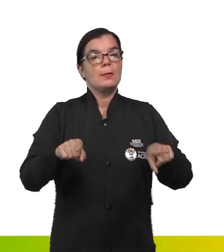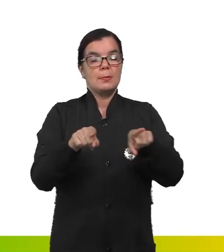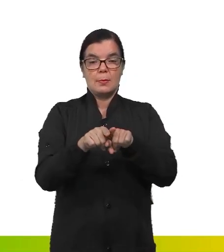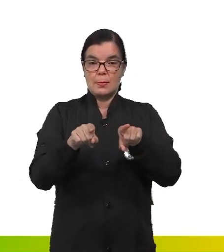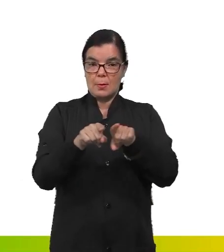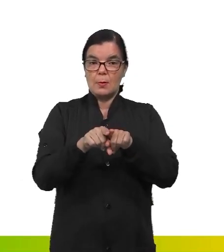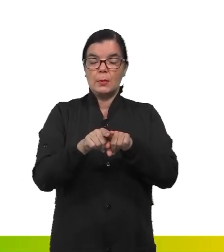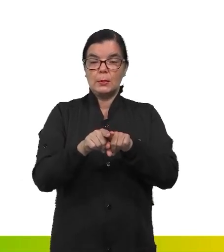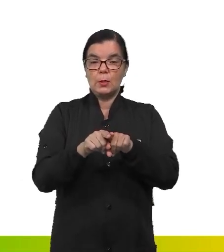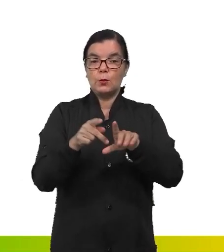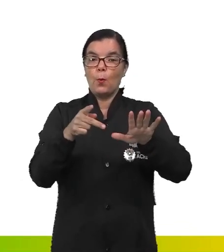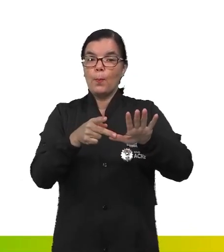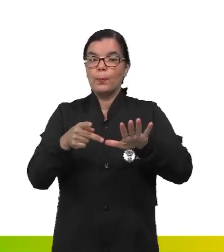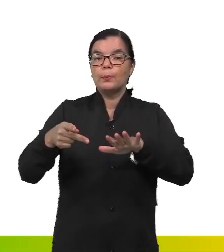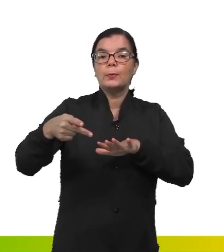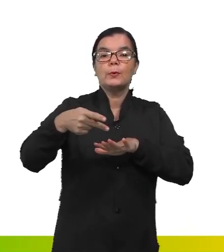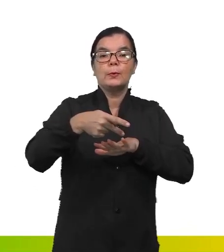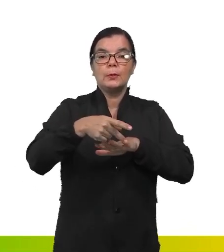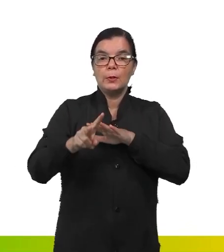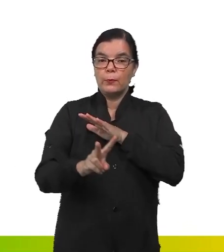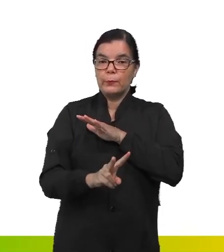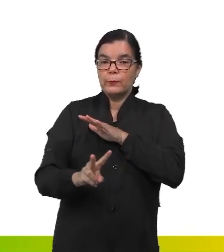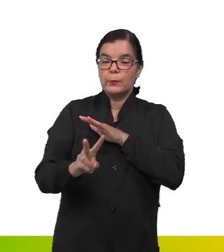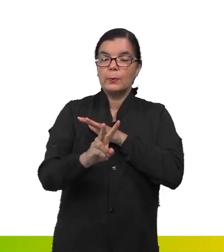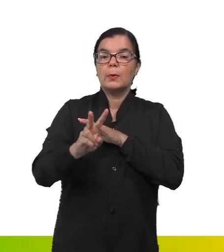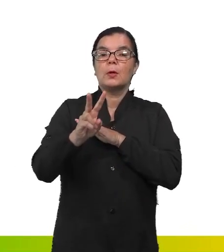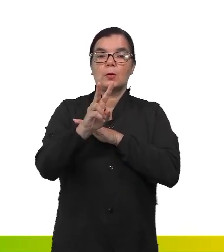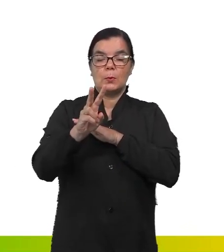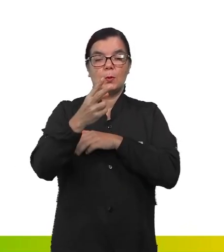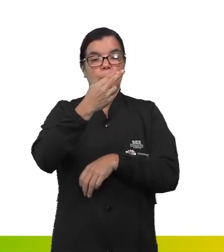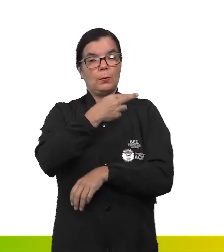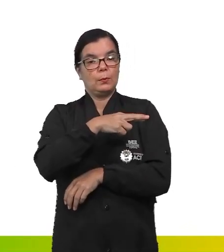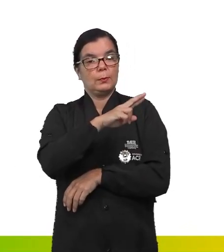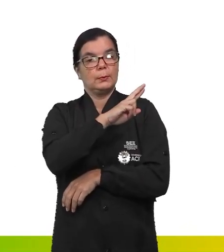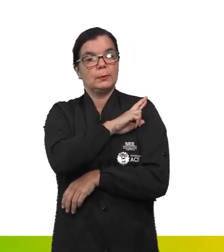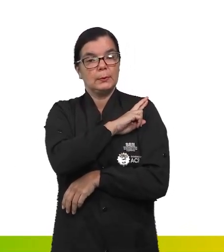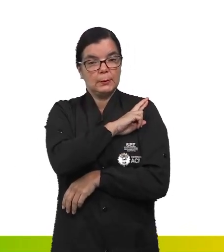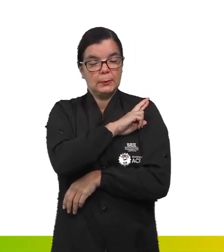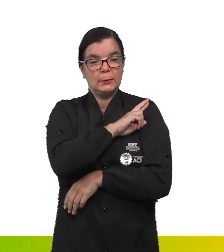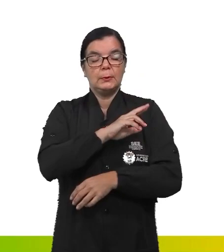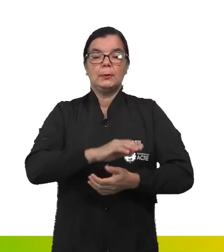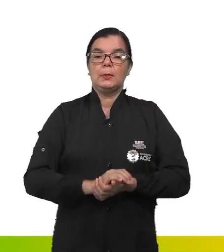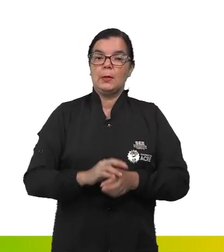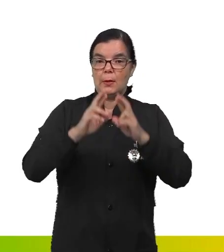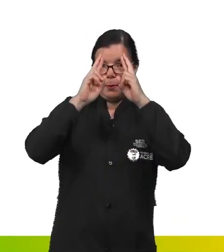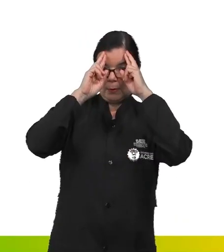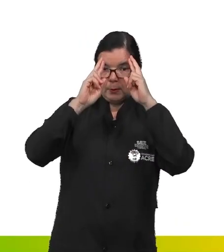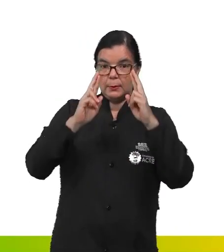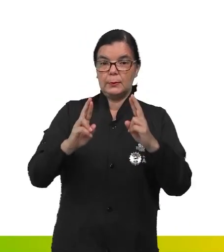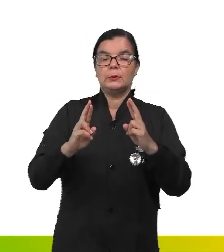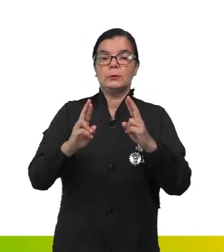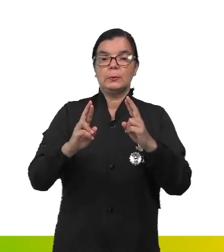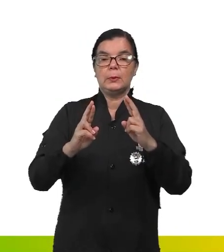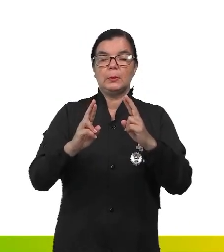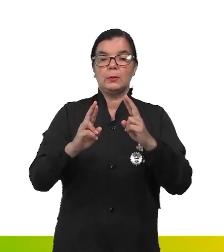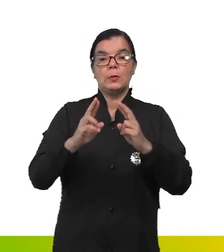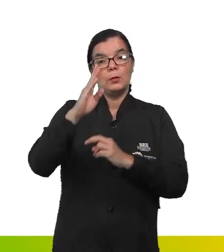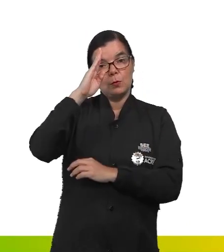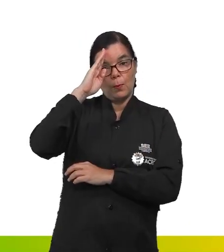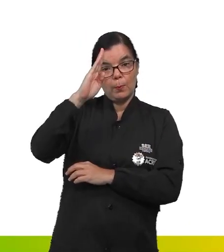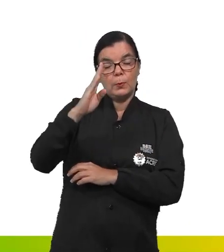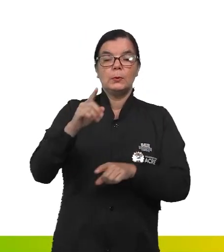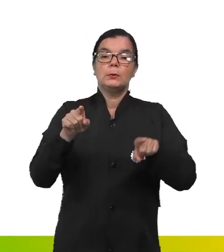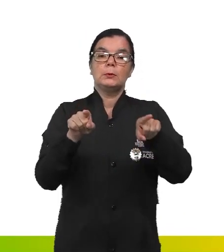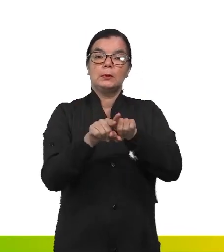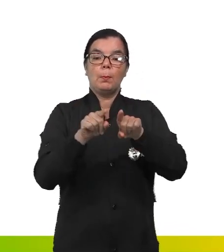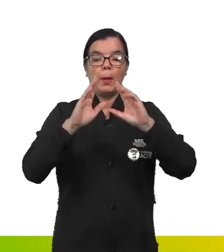Também priorizando valores como responsabilidade e respeito. Isso principalmente